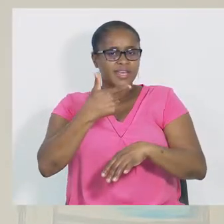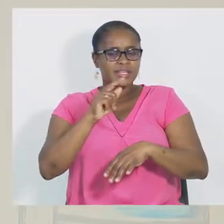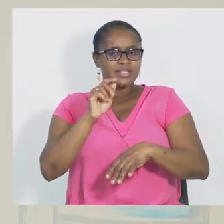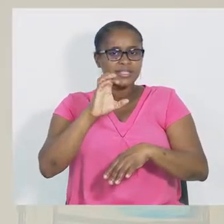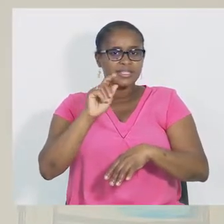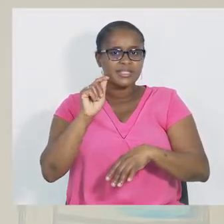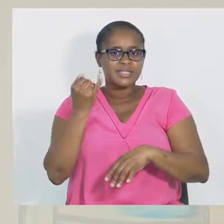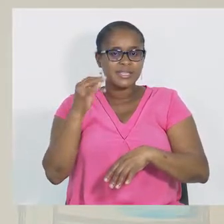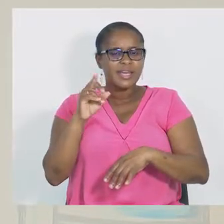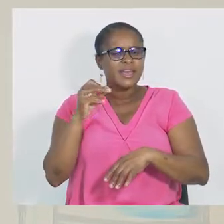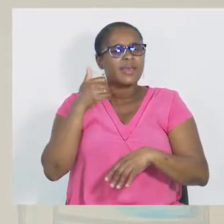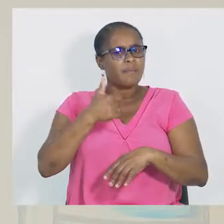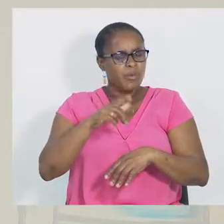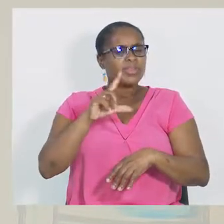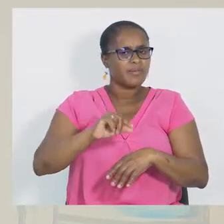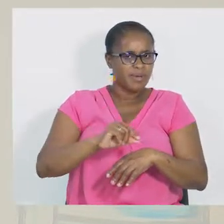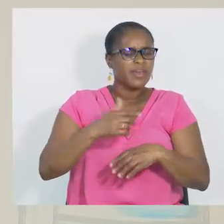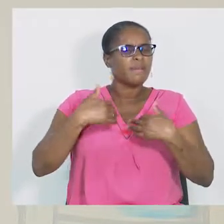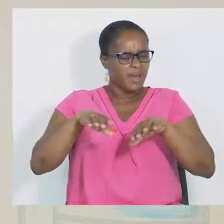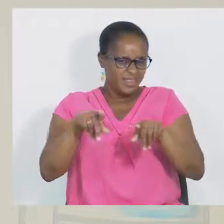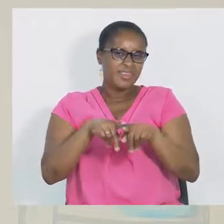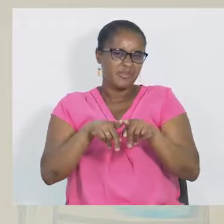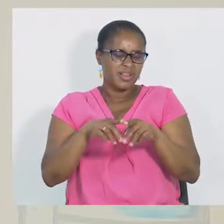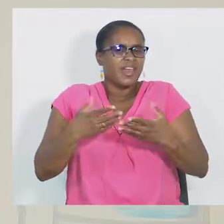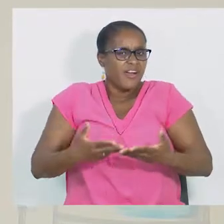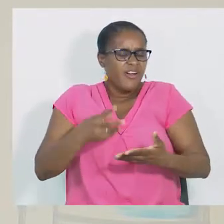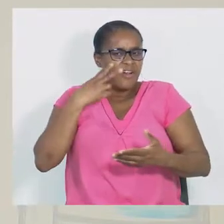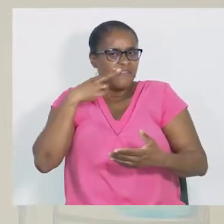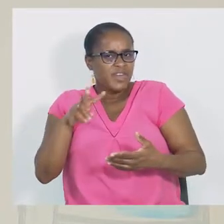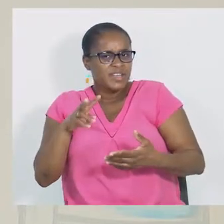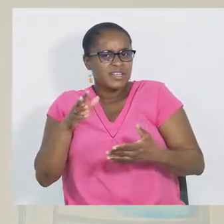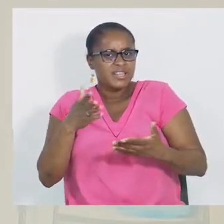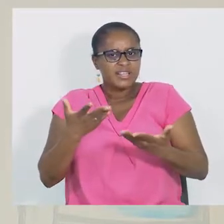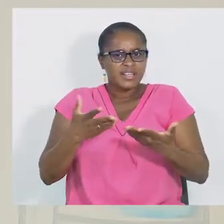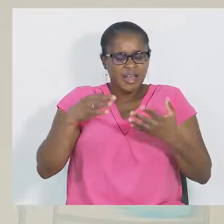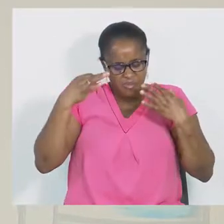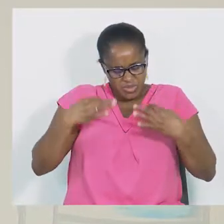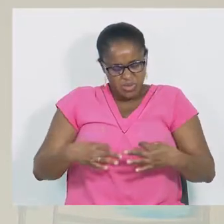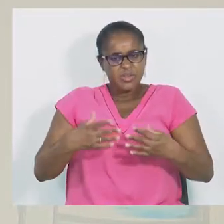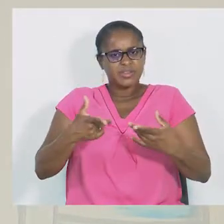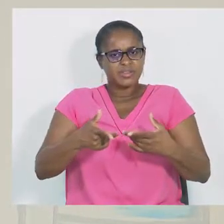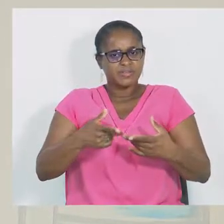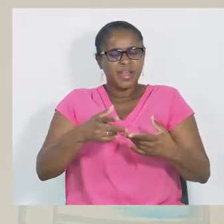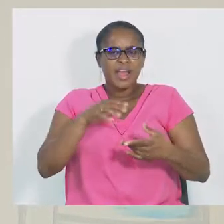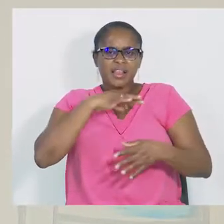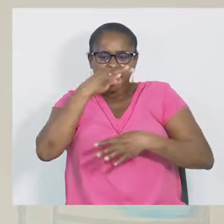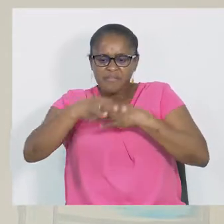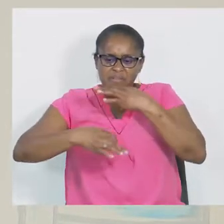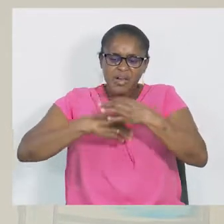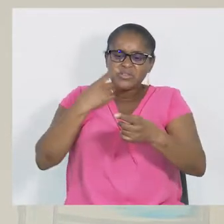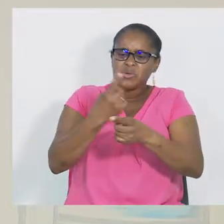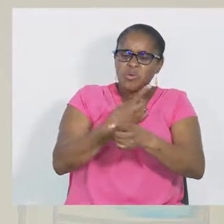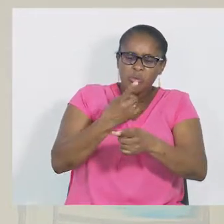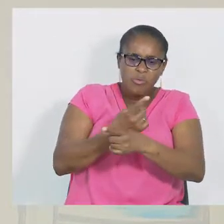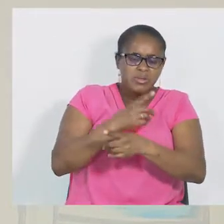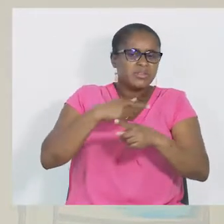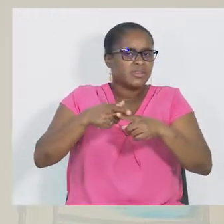Tilaia parece tia, não é? Uma tia já mais idosa. Então chamavam-lhe de Tilaia, ou chamam-lhe